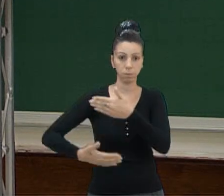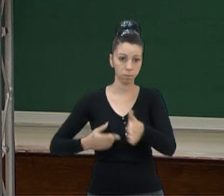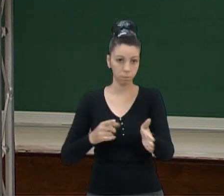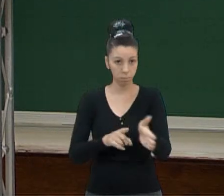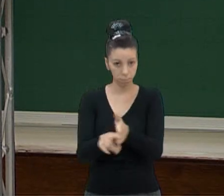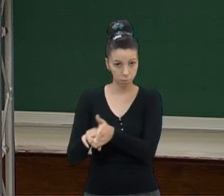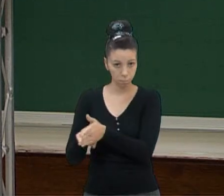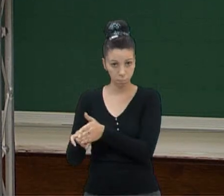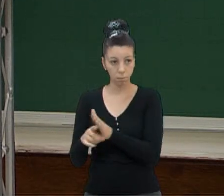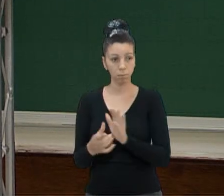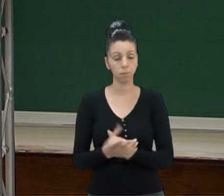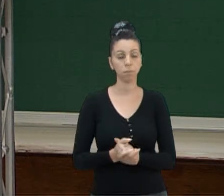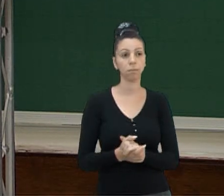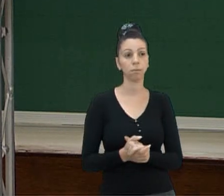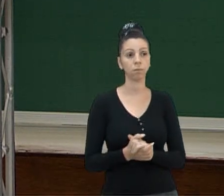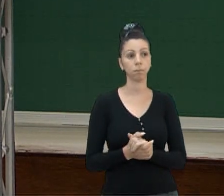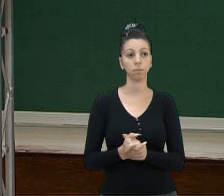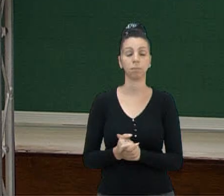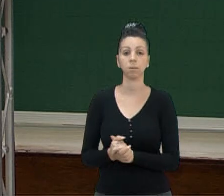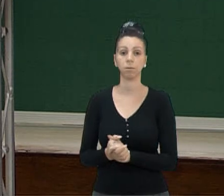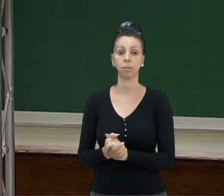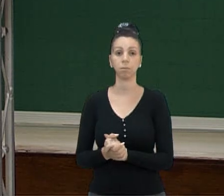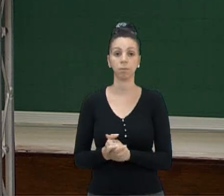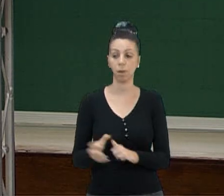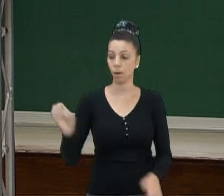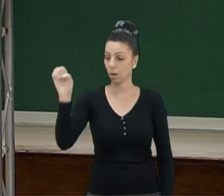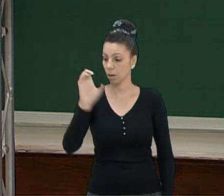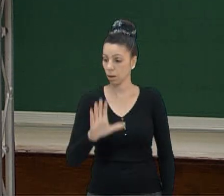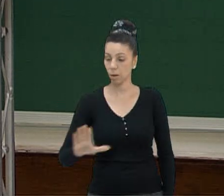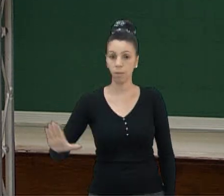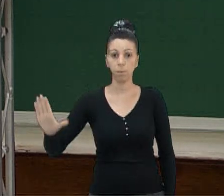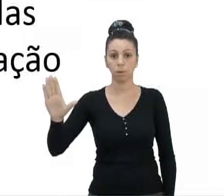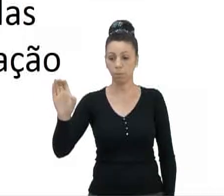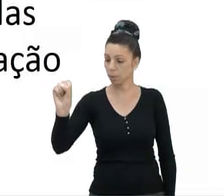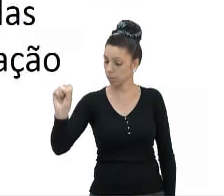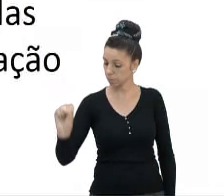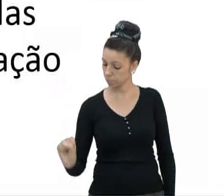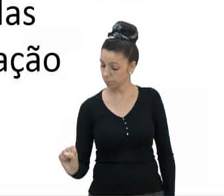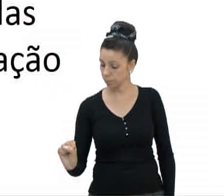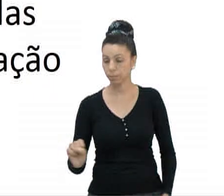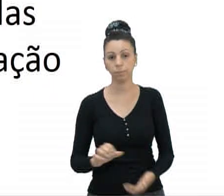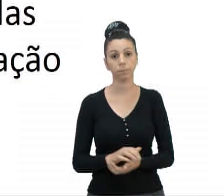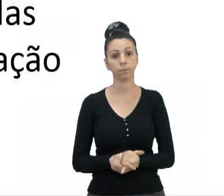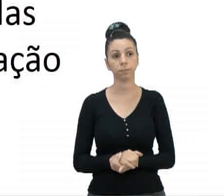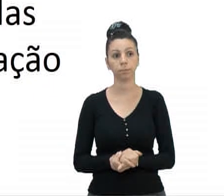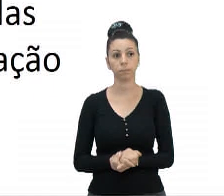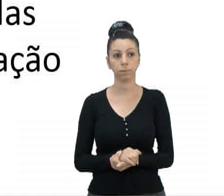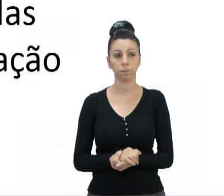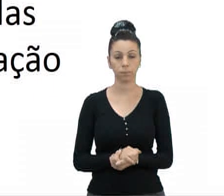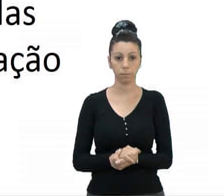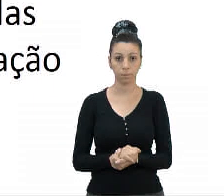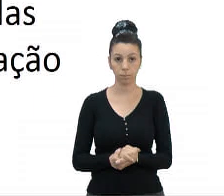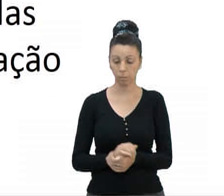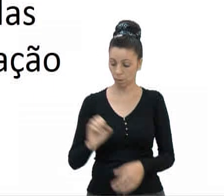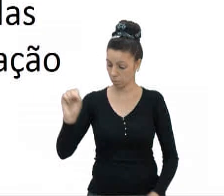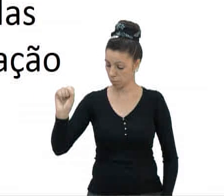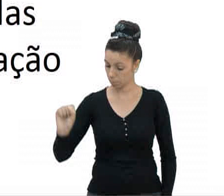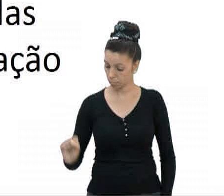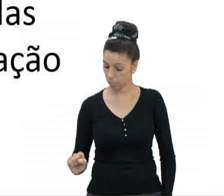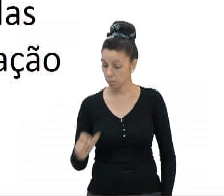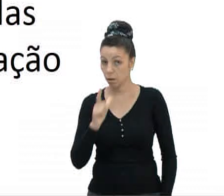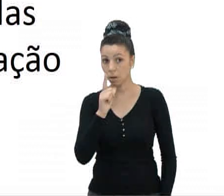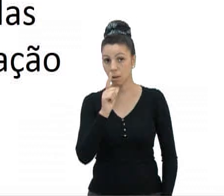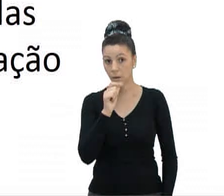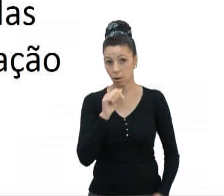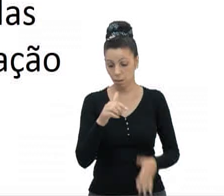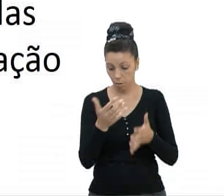pesquisa. Europa do Sul, naquela divisão que a gente vinha trabalhando ali. Terras voltadas para o mar Mediterrâneo, então a porção sul